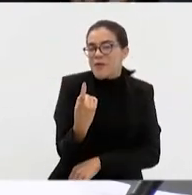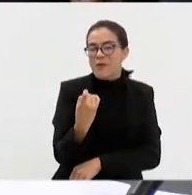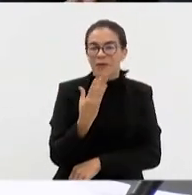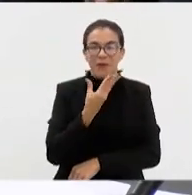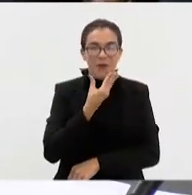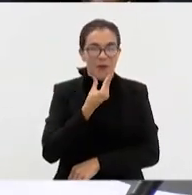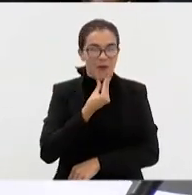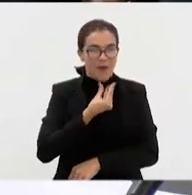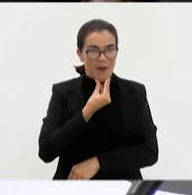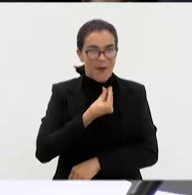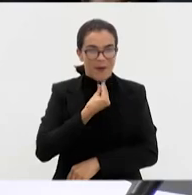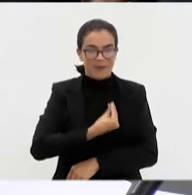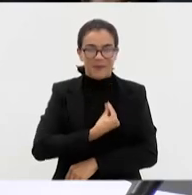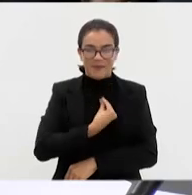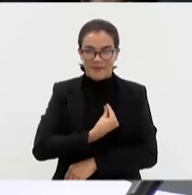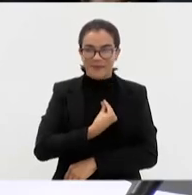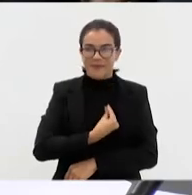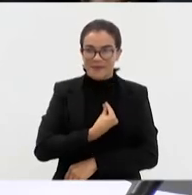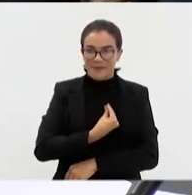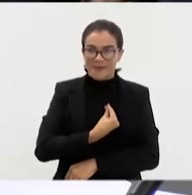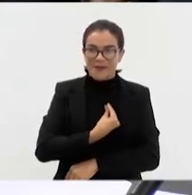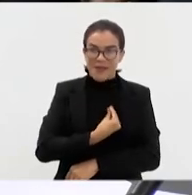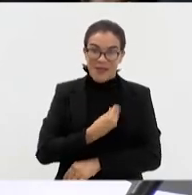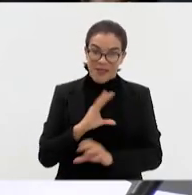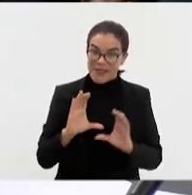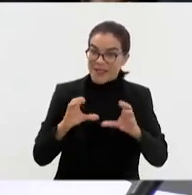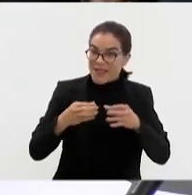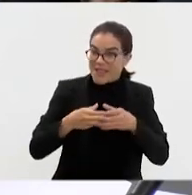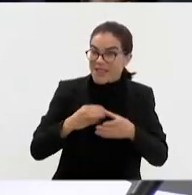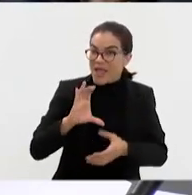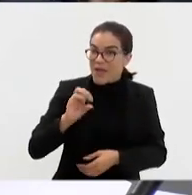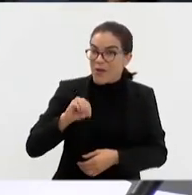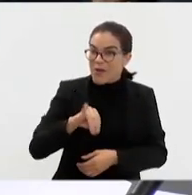presente, né? Presente na comissão, né?